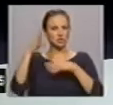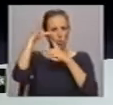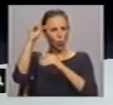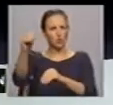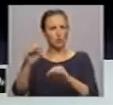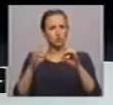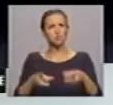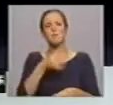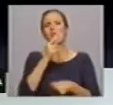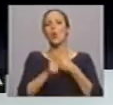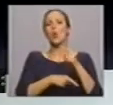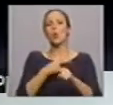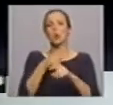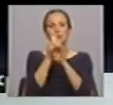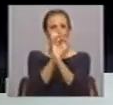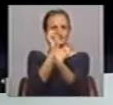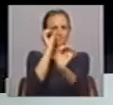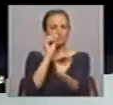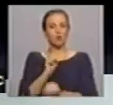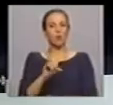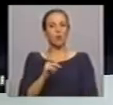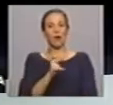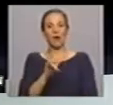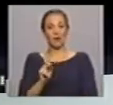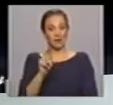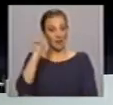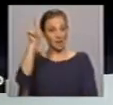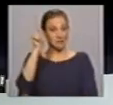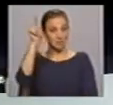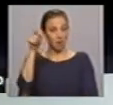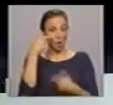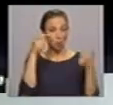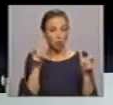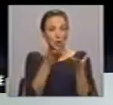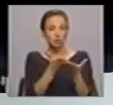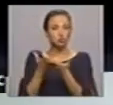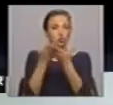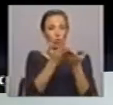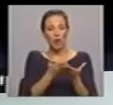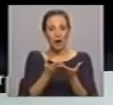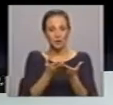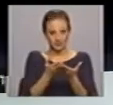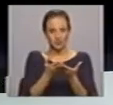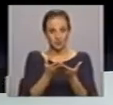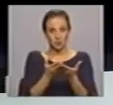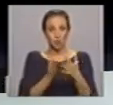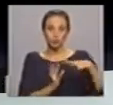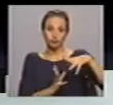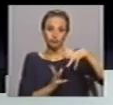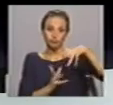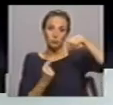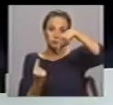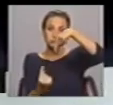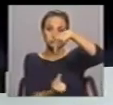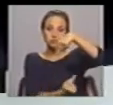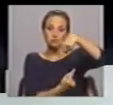começar rapidamente. O telescópio espacial Gaia, que está lá em cima, que está a mapear, que está a estudar a órbita, a posição de